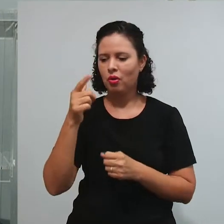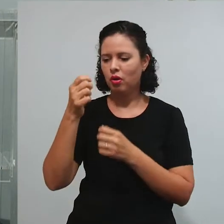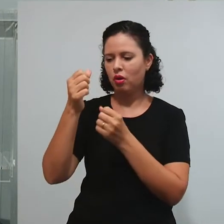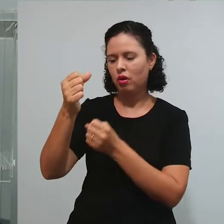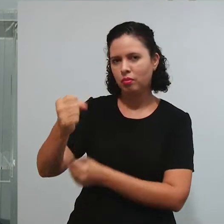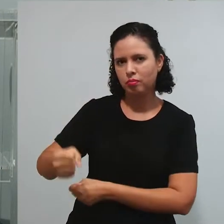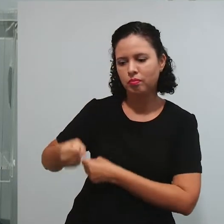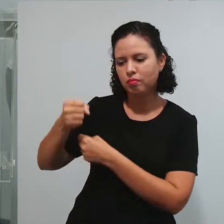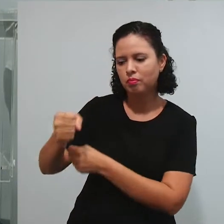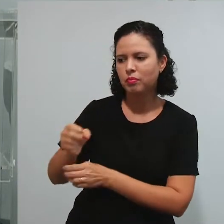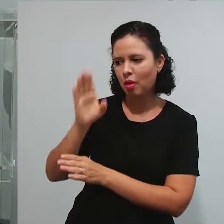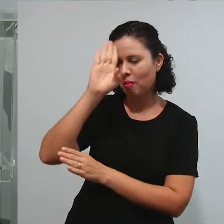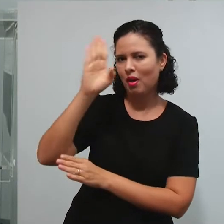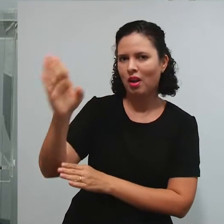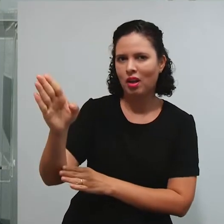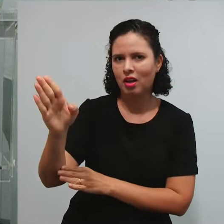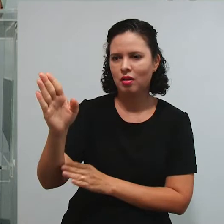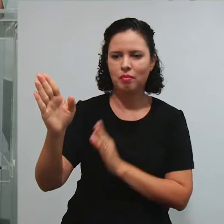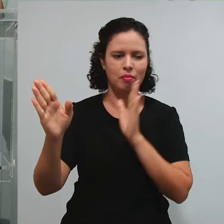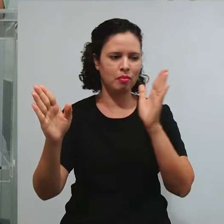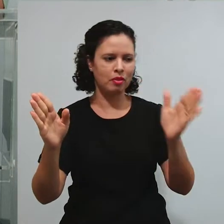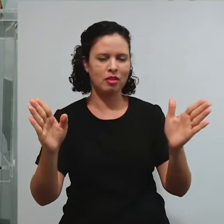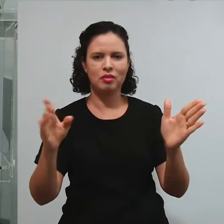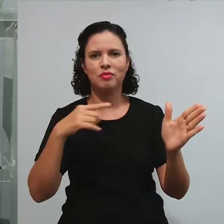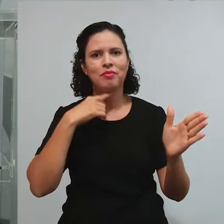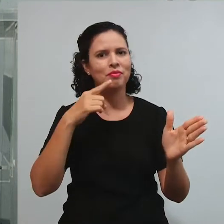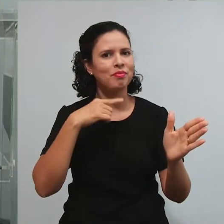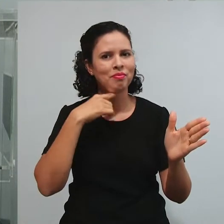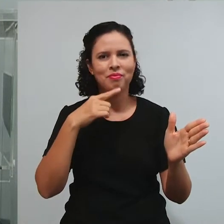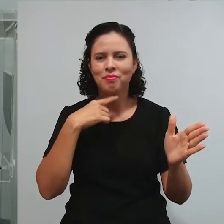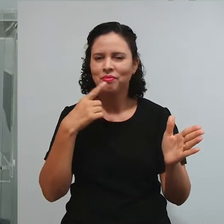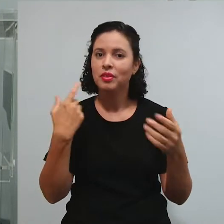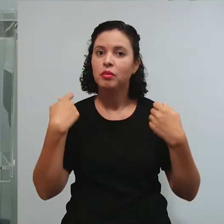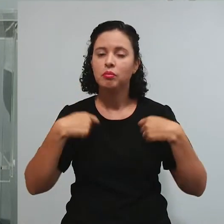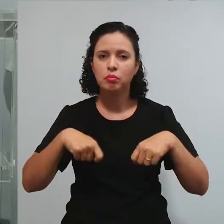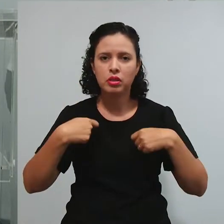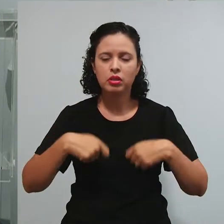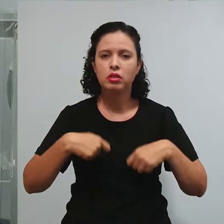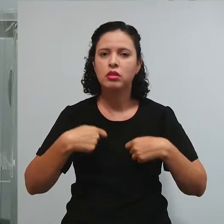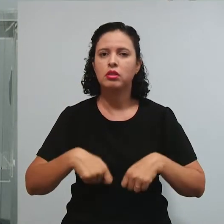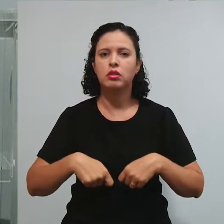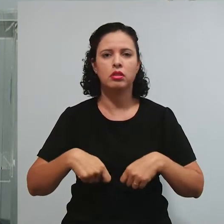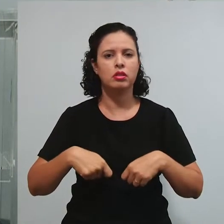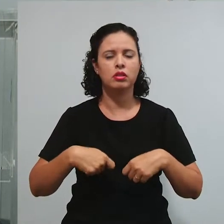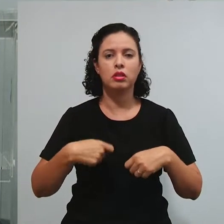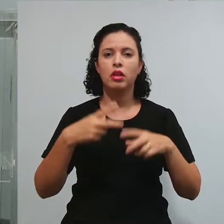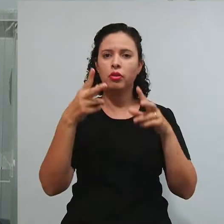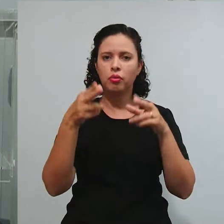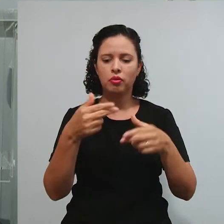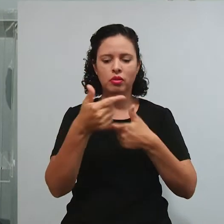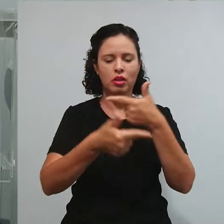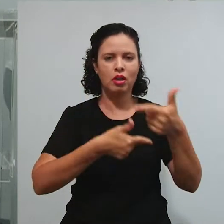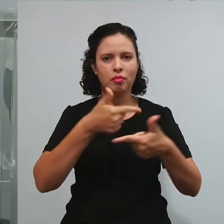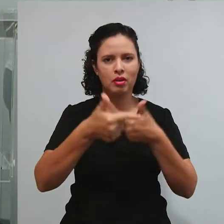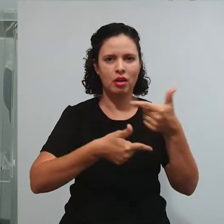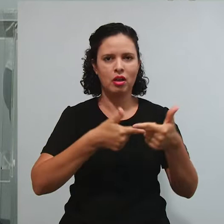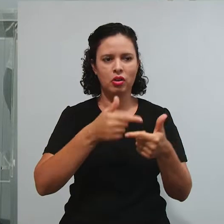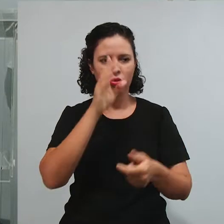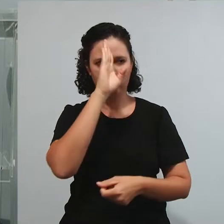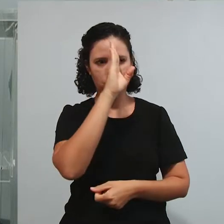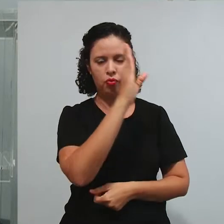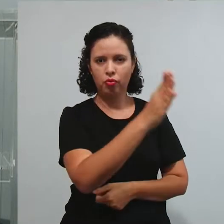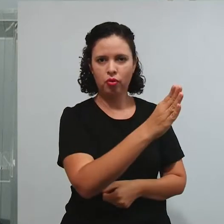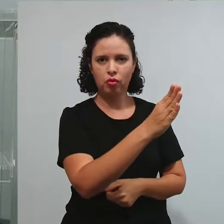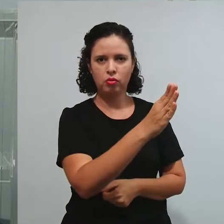dar certo, né? Então a gente precisa, dentro de qualquer organização, seja pública ou seja privada,